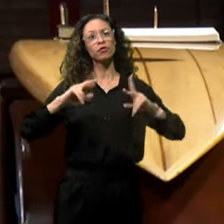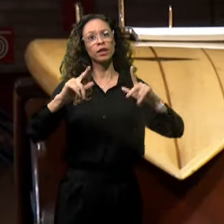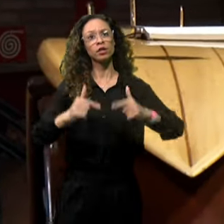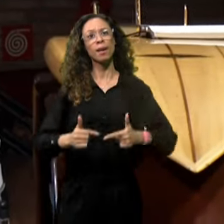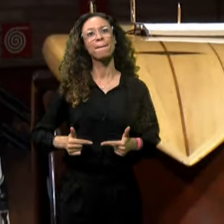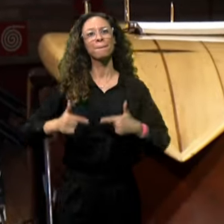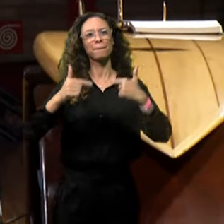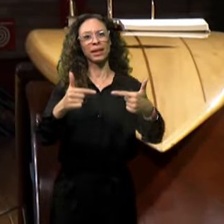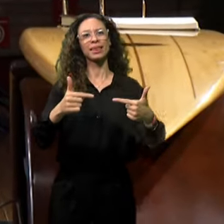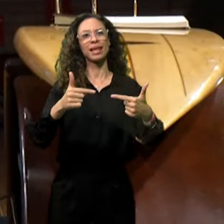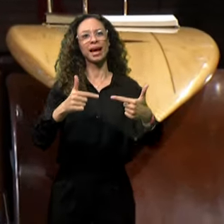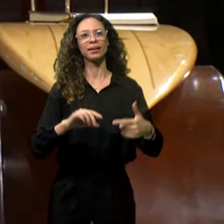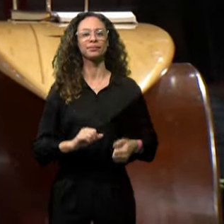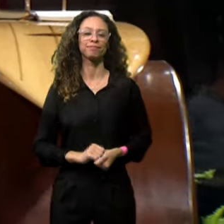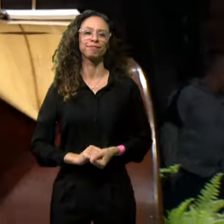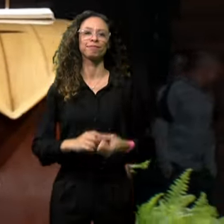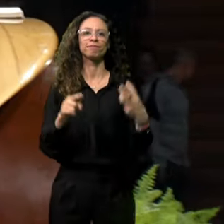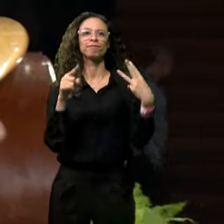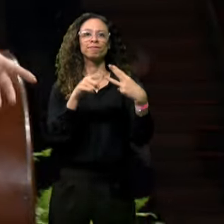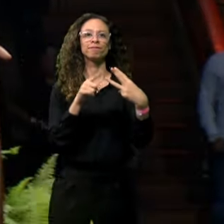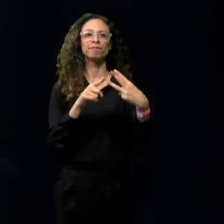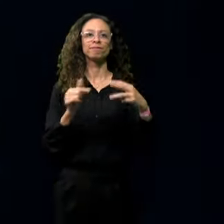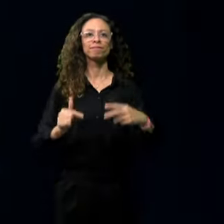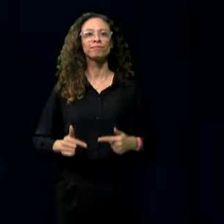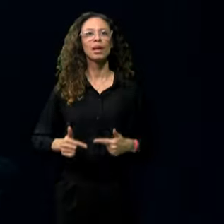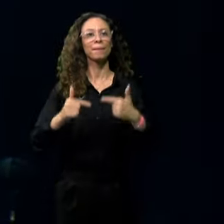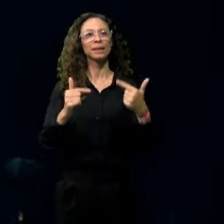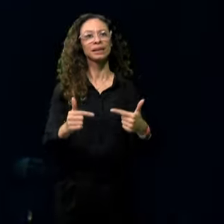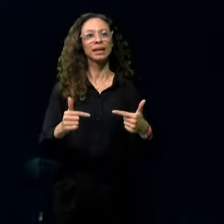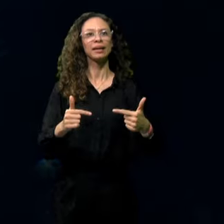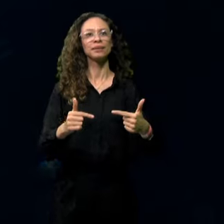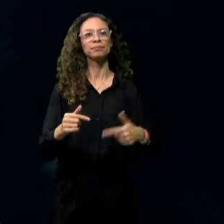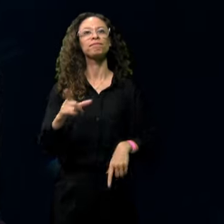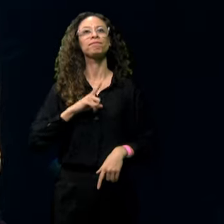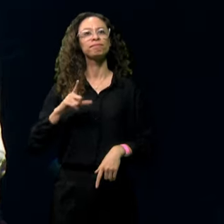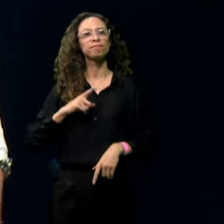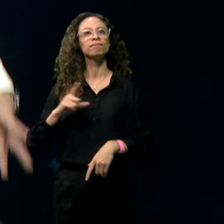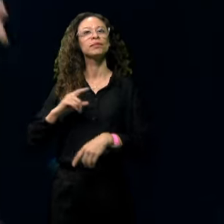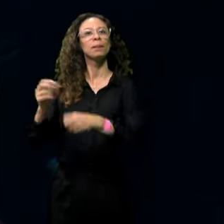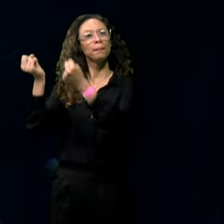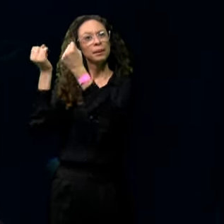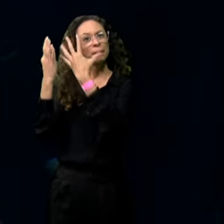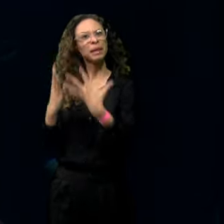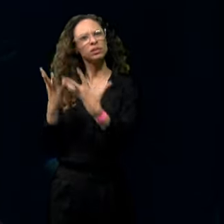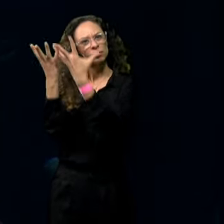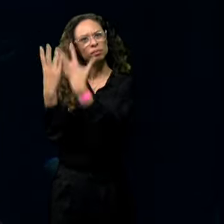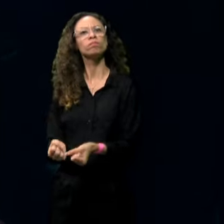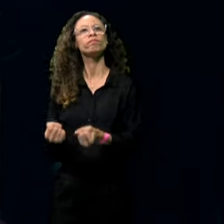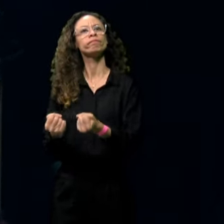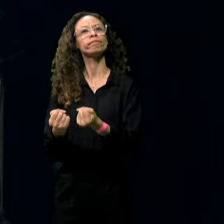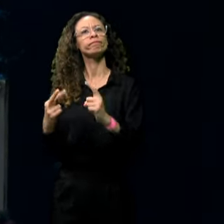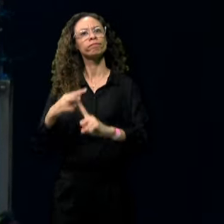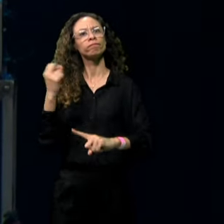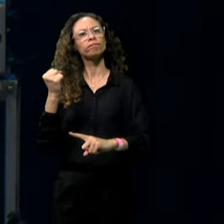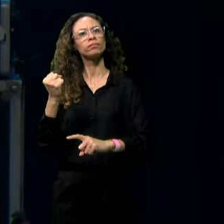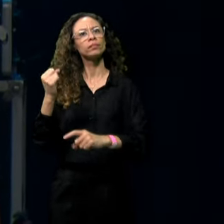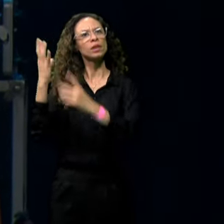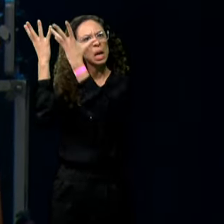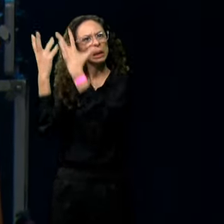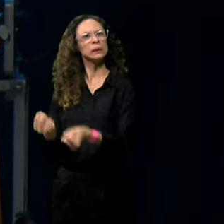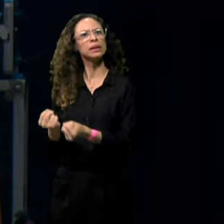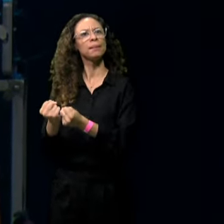em terceiro lugar você tem que entender que essas batalhas gera um despojos e você toma essas esponjas se transfere a sua